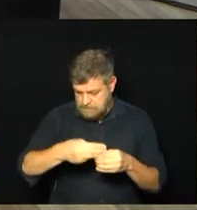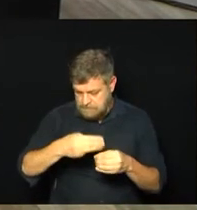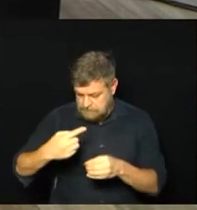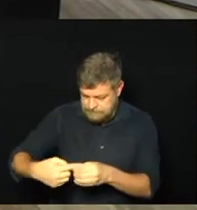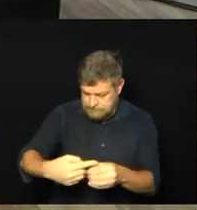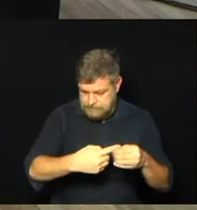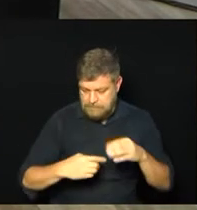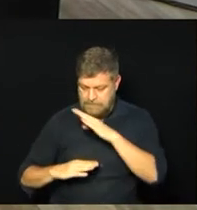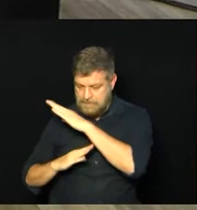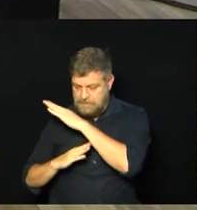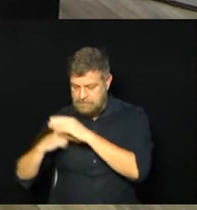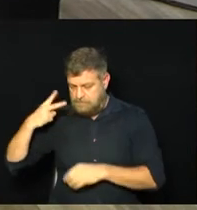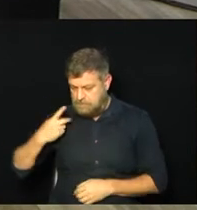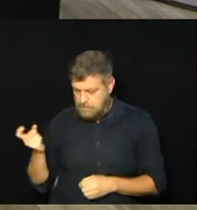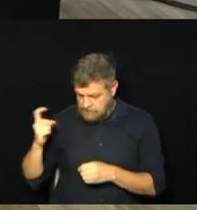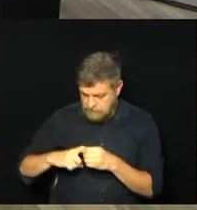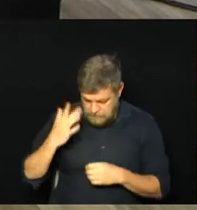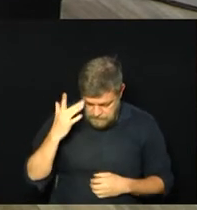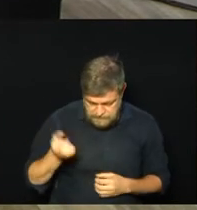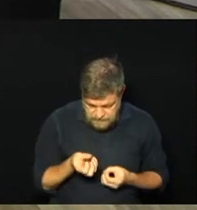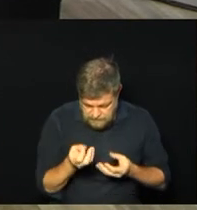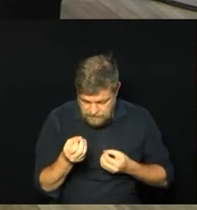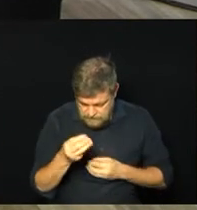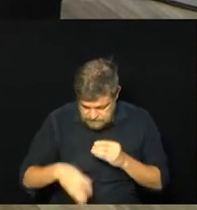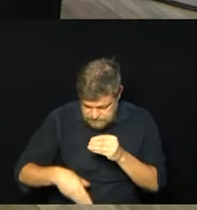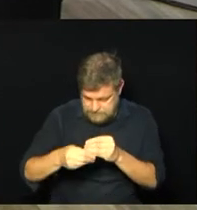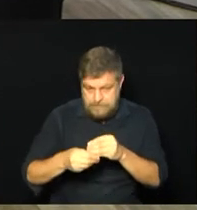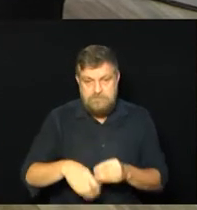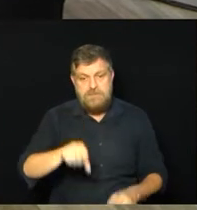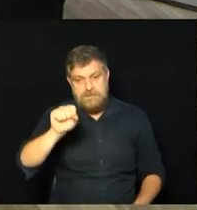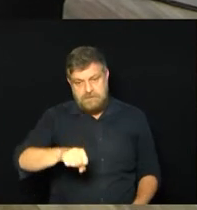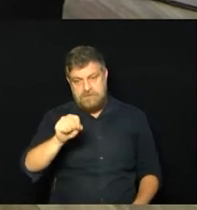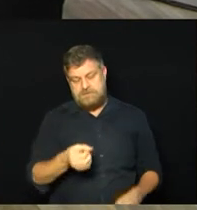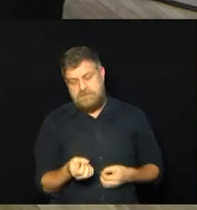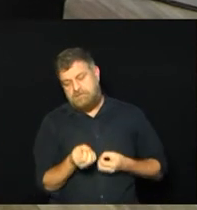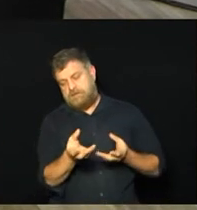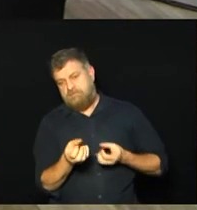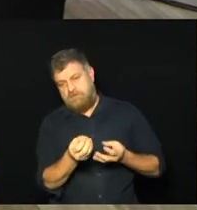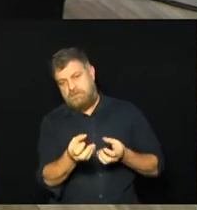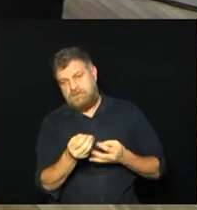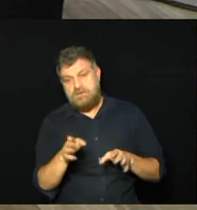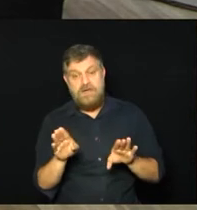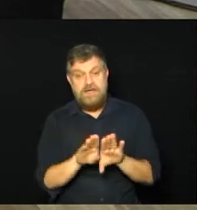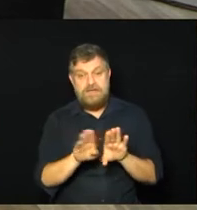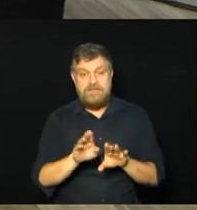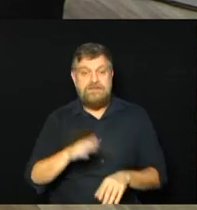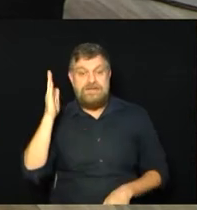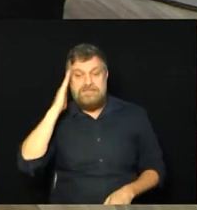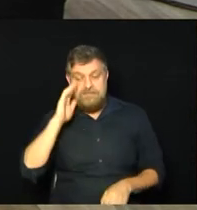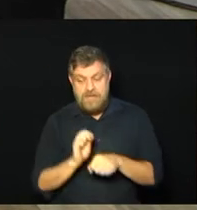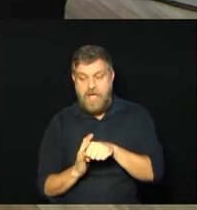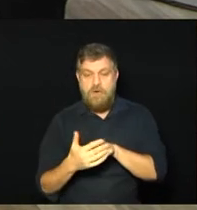do Legislativo. Volta amanhã com mais informações? Amanhã eu volto trazendo todas essas informações e também a atualização dos dados